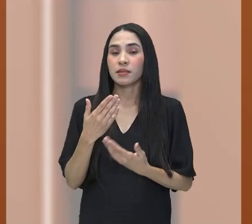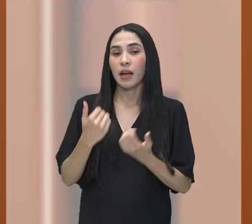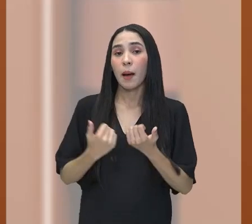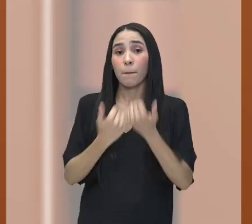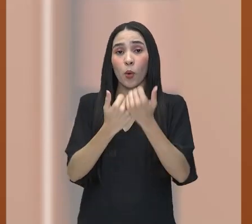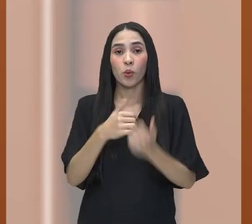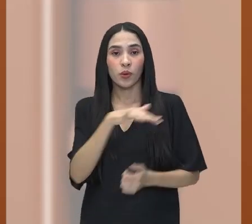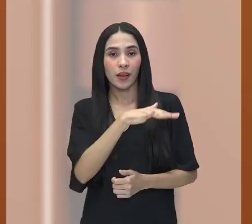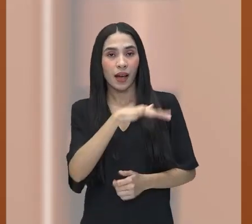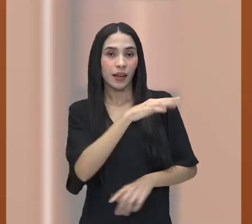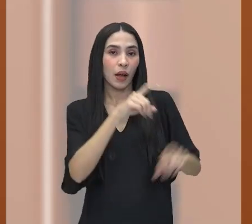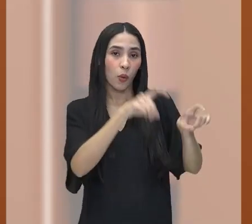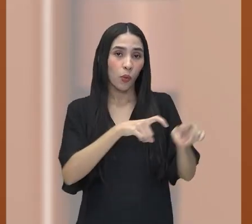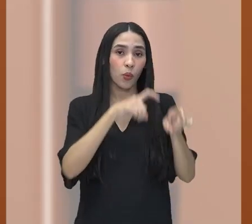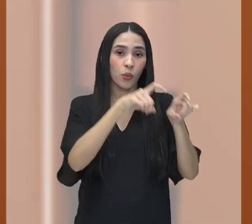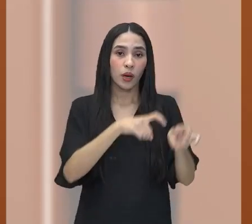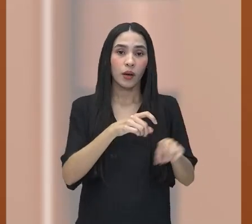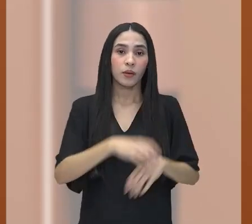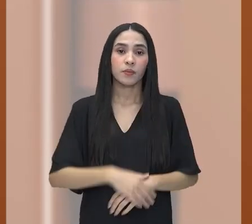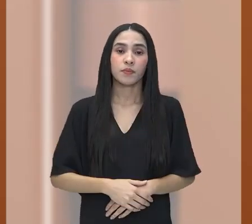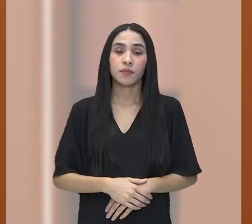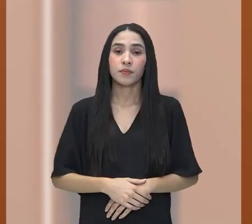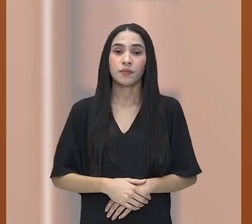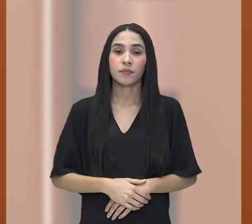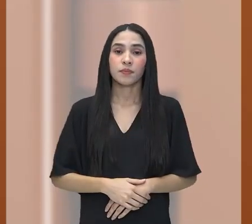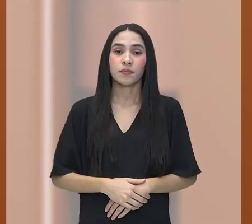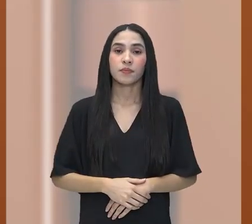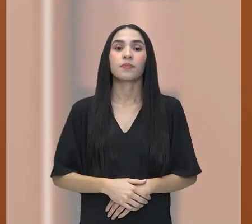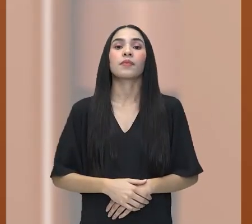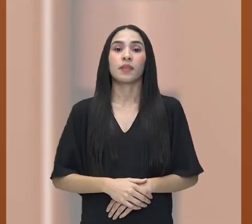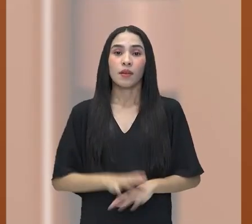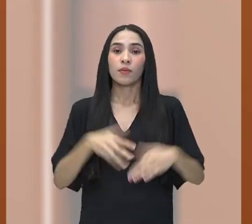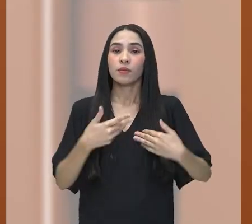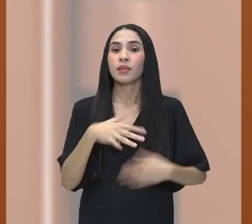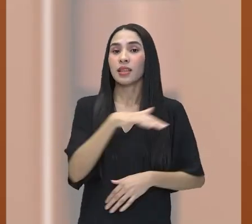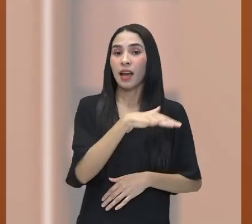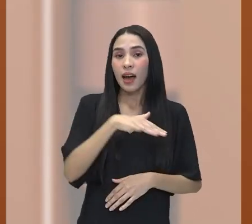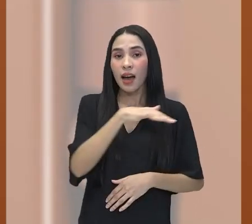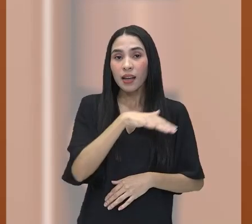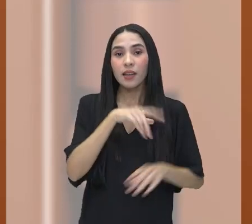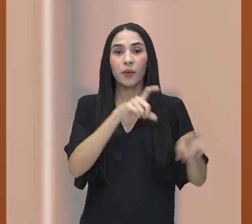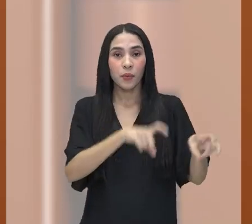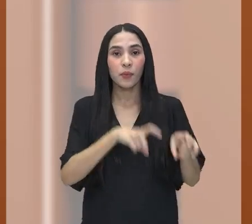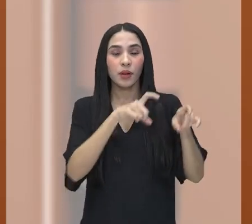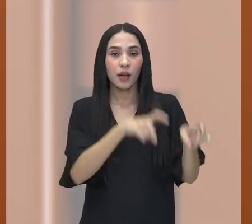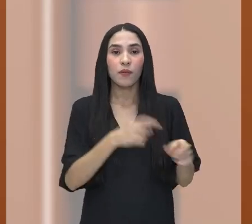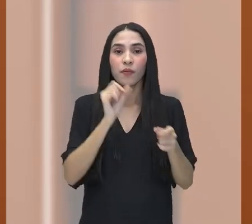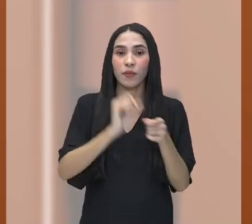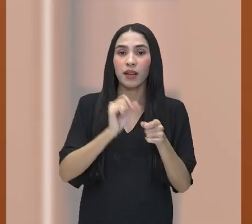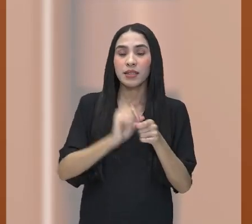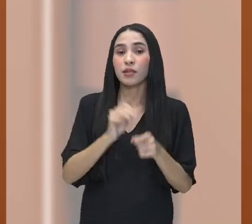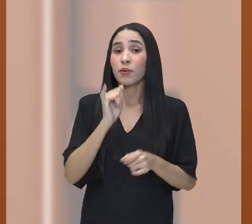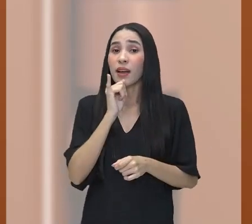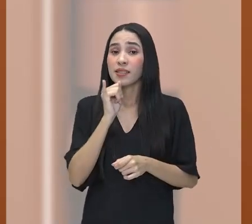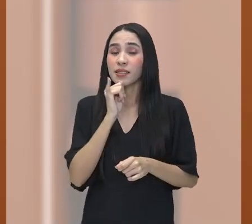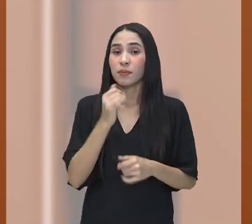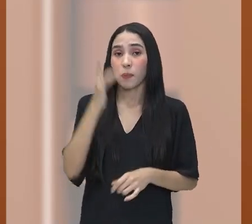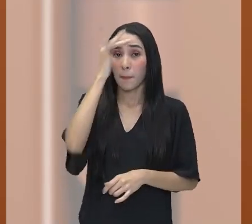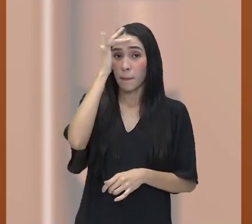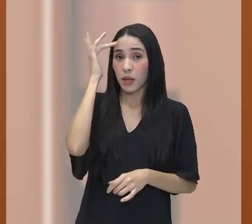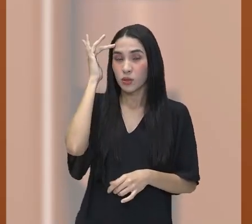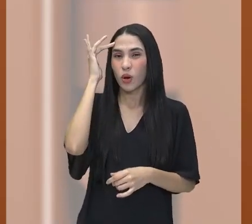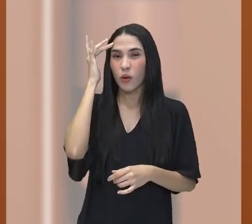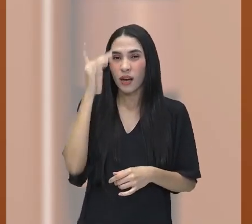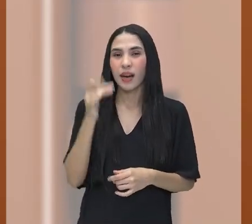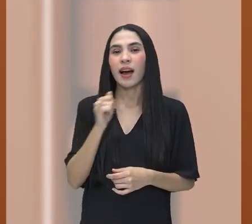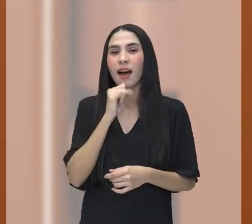do que das áreas naquele espaço rural, né? Então, fazendo com que os produtores menores,